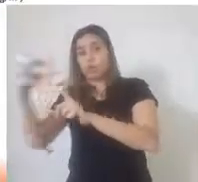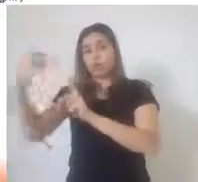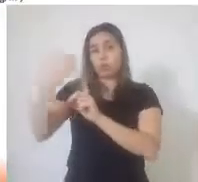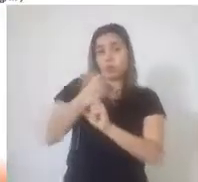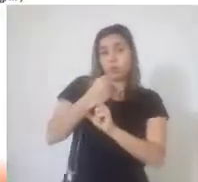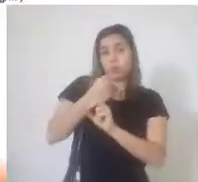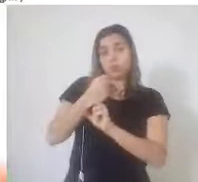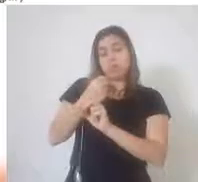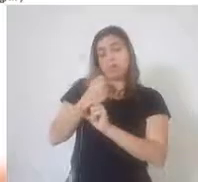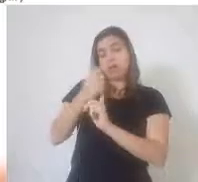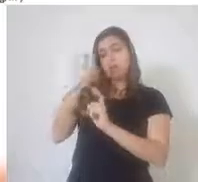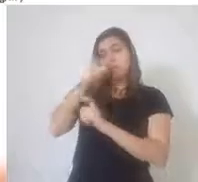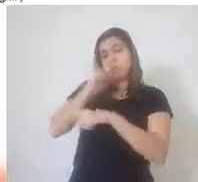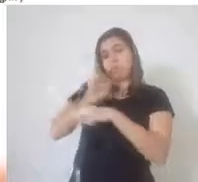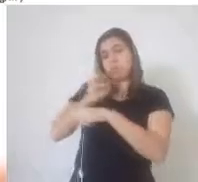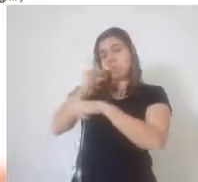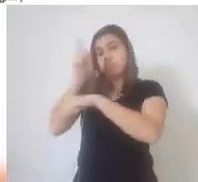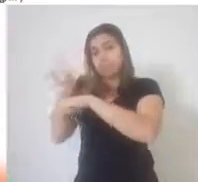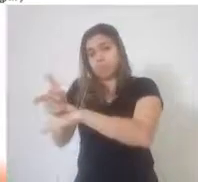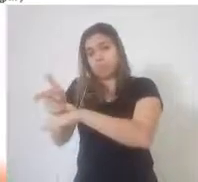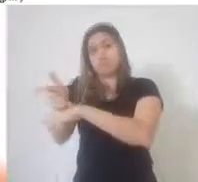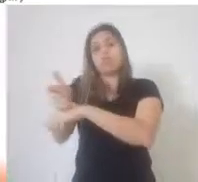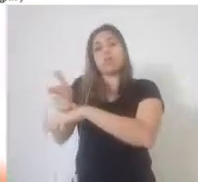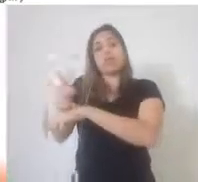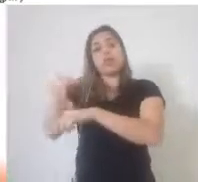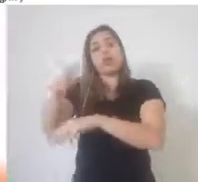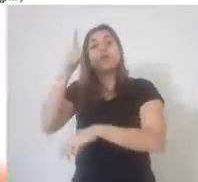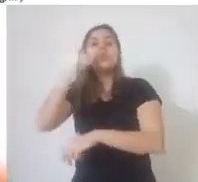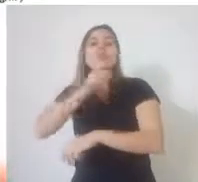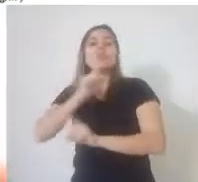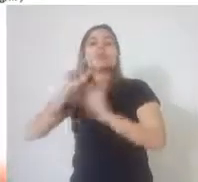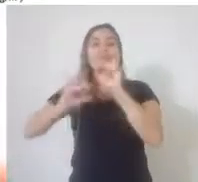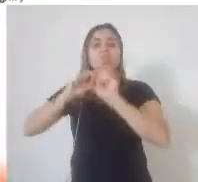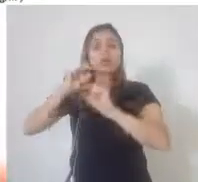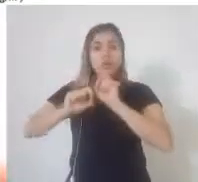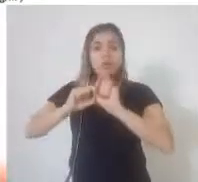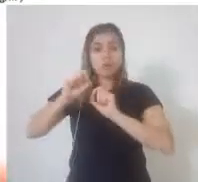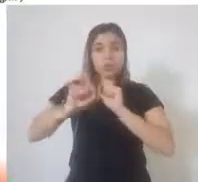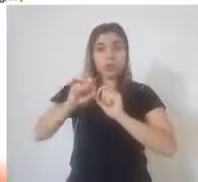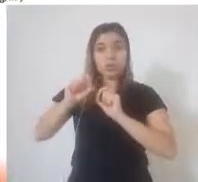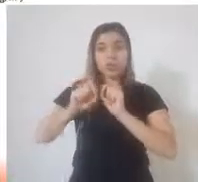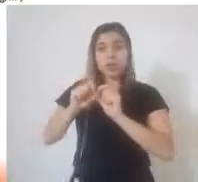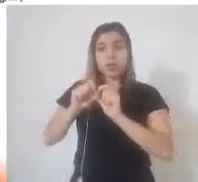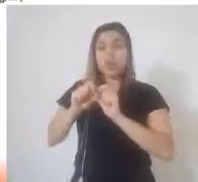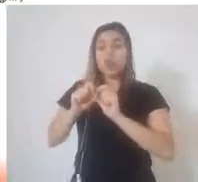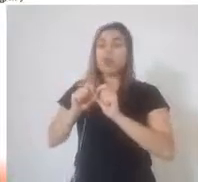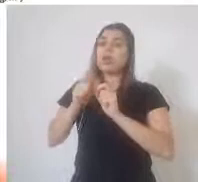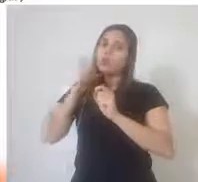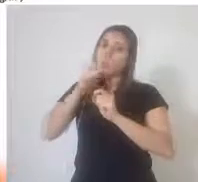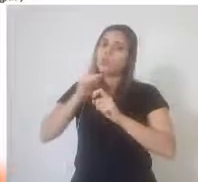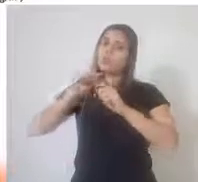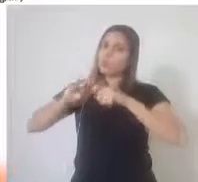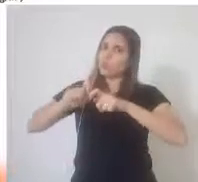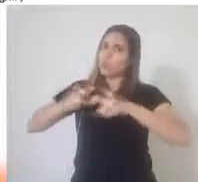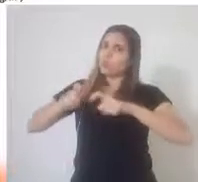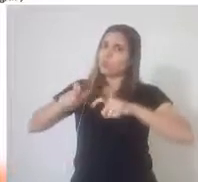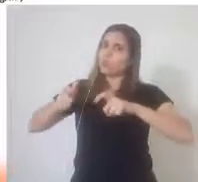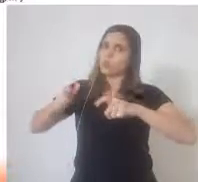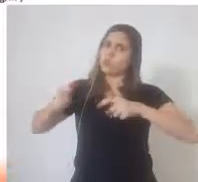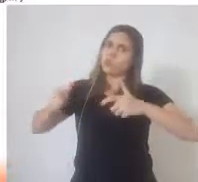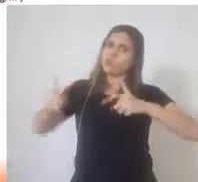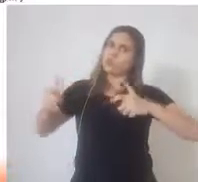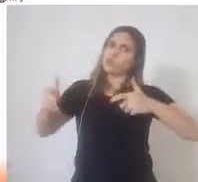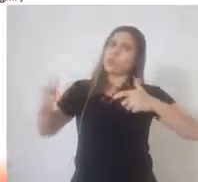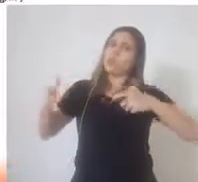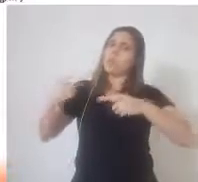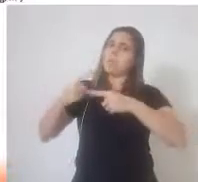zooplâncton, do seu consumidor zooplâncton, né? Então, ele consegue repor a sua